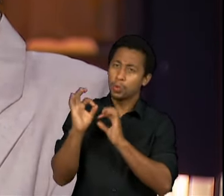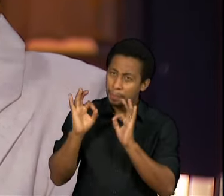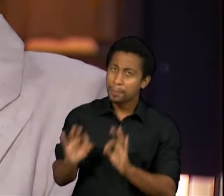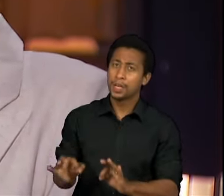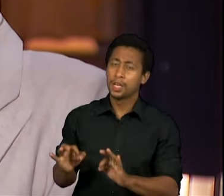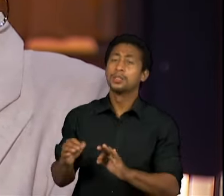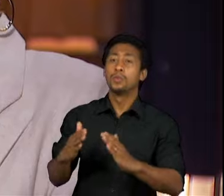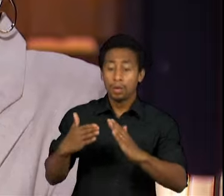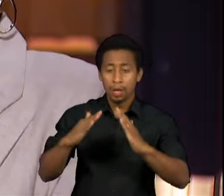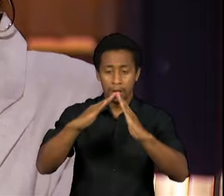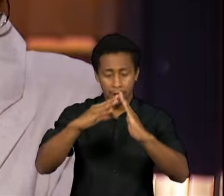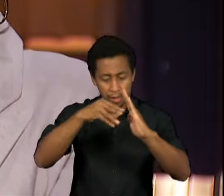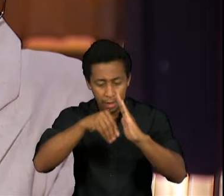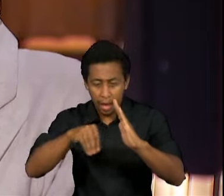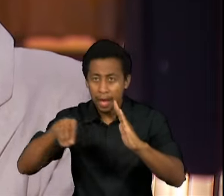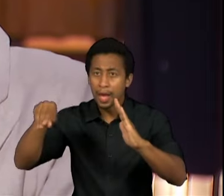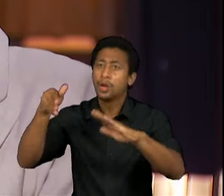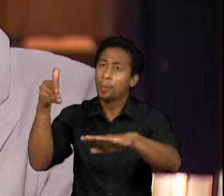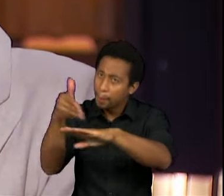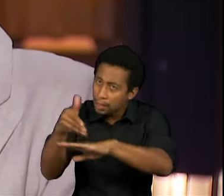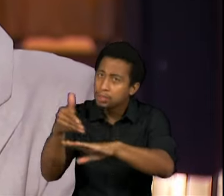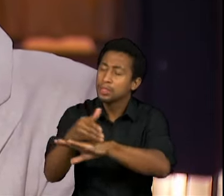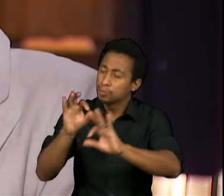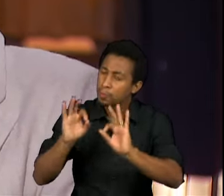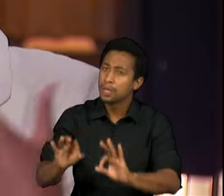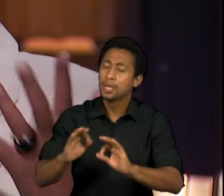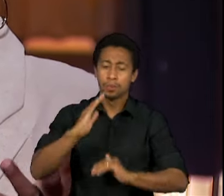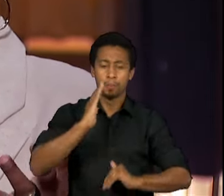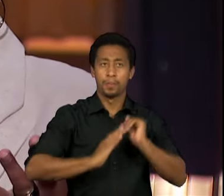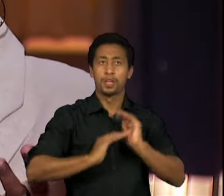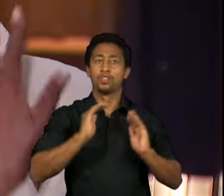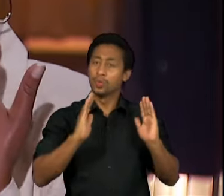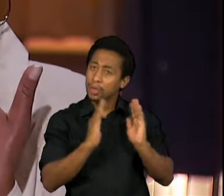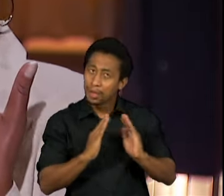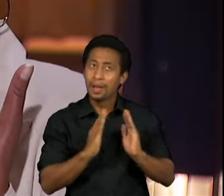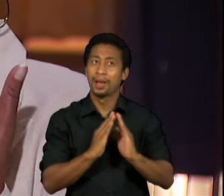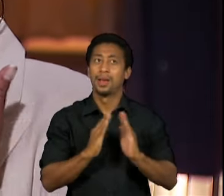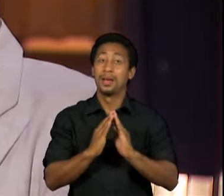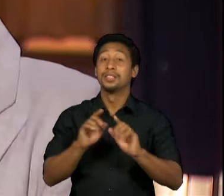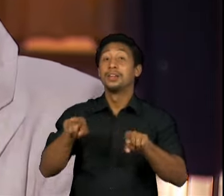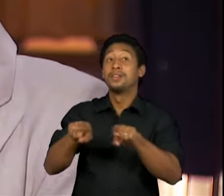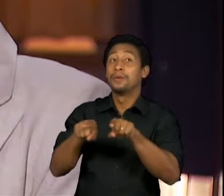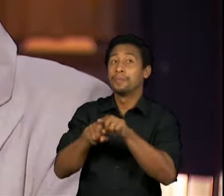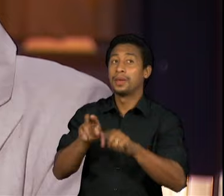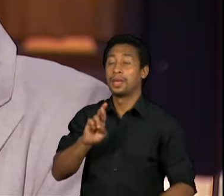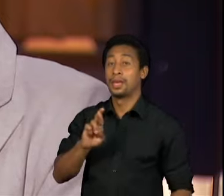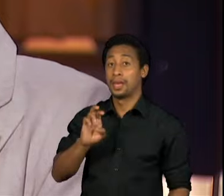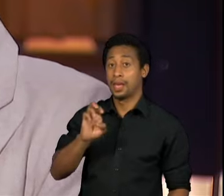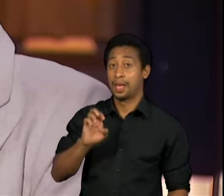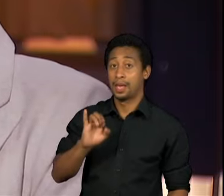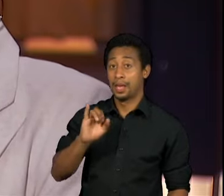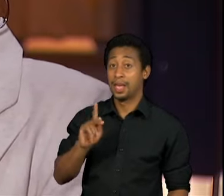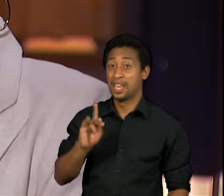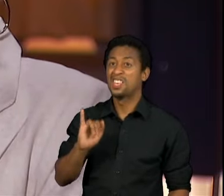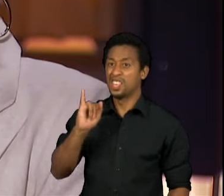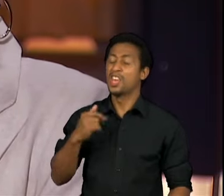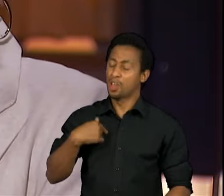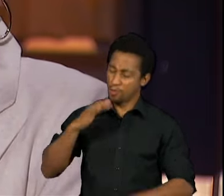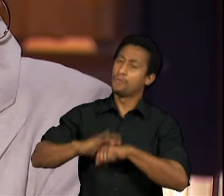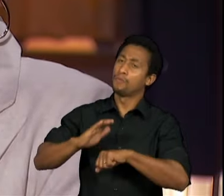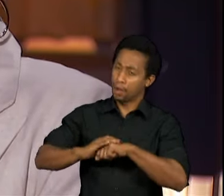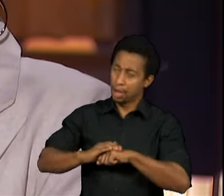eu faço as minhas coisas em casa eu sou reikiana também fiz com os reis que eu envio o Reiki aplicar o Reiki mim eu cuido muito